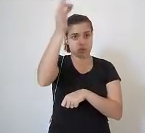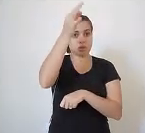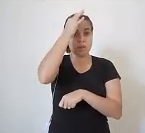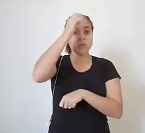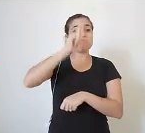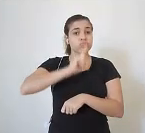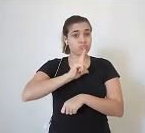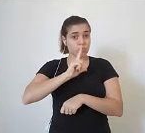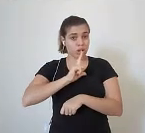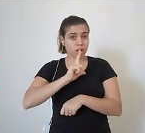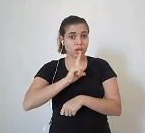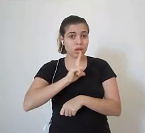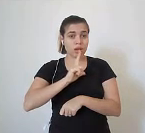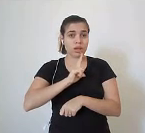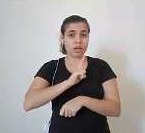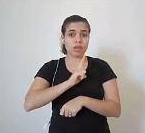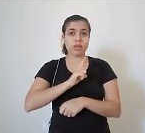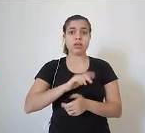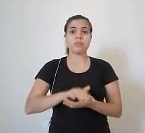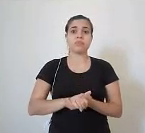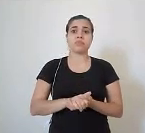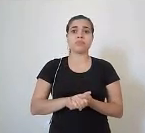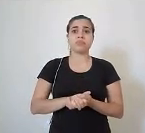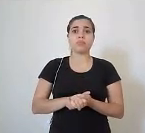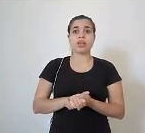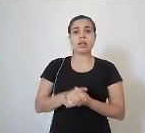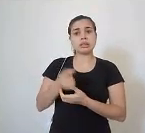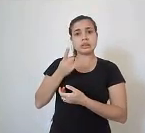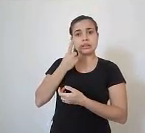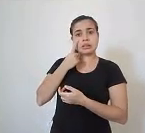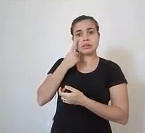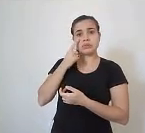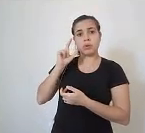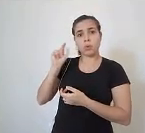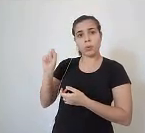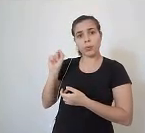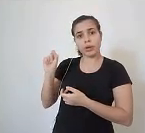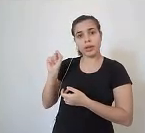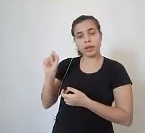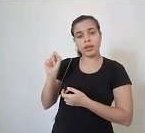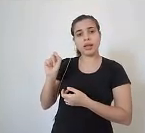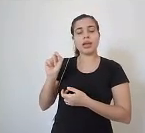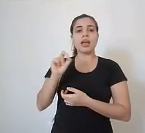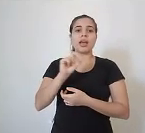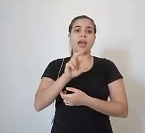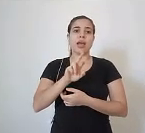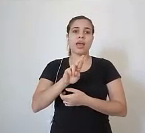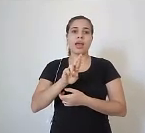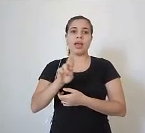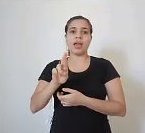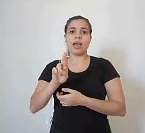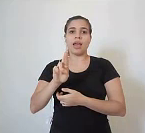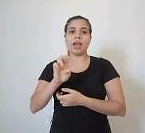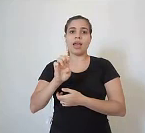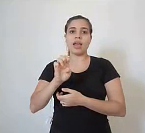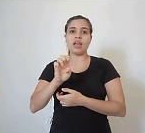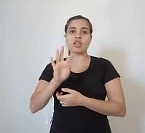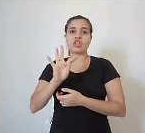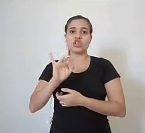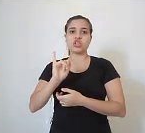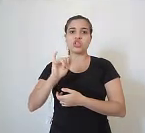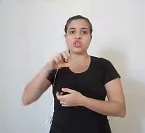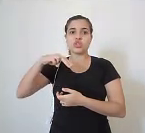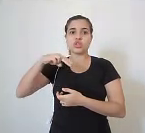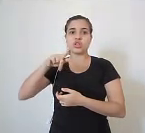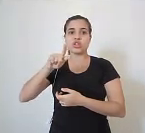e presente aqui no Espírito Santo, por exemplo, né, no bioma Mata Atlântica, onde o Espírito Santo está presente,